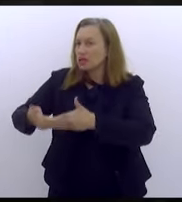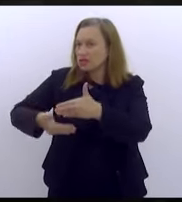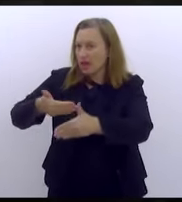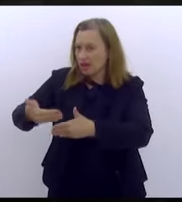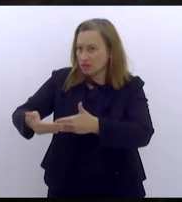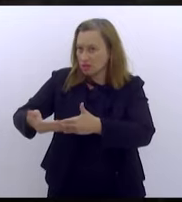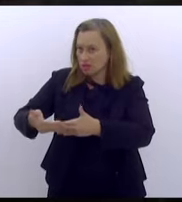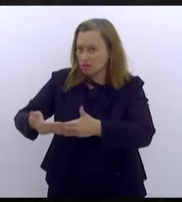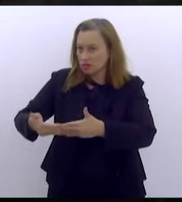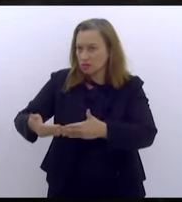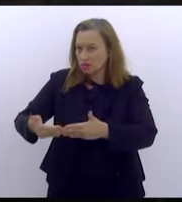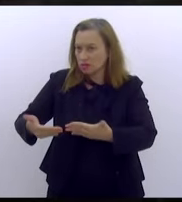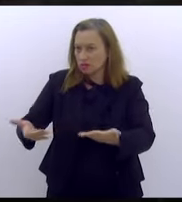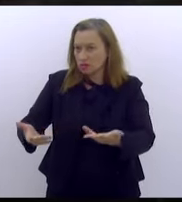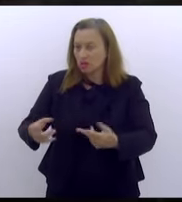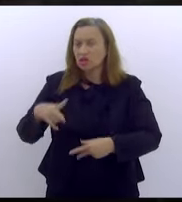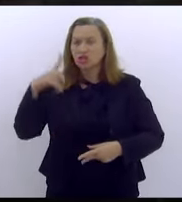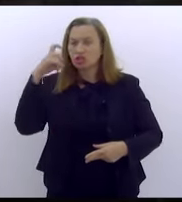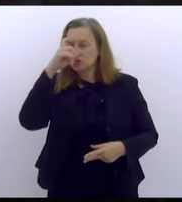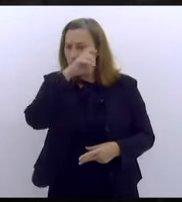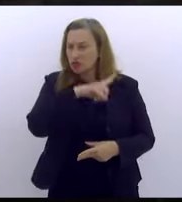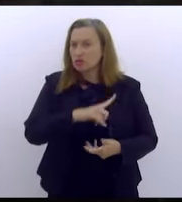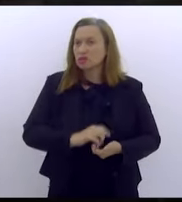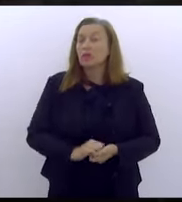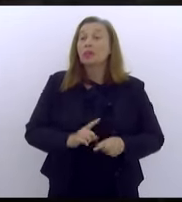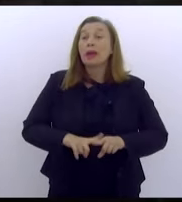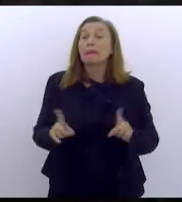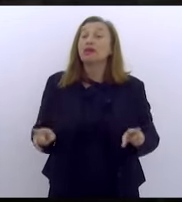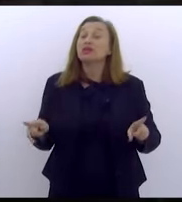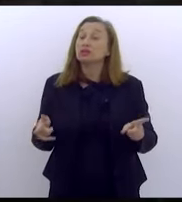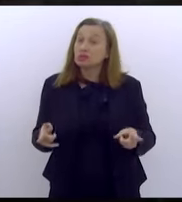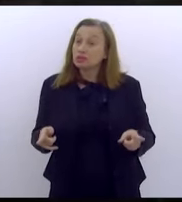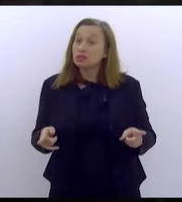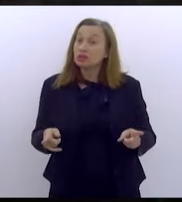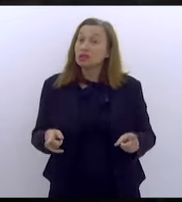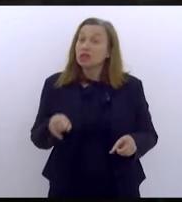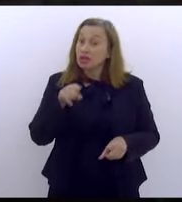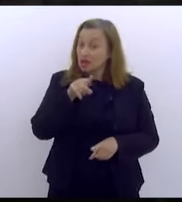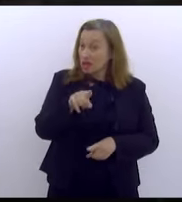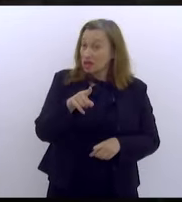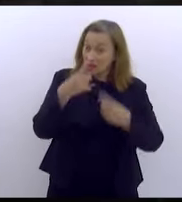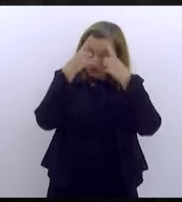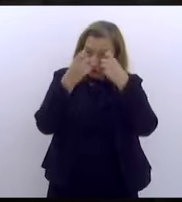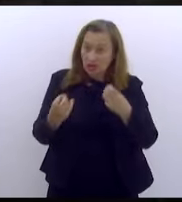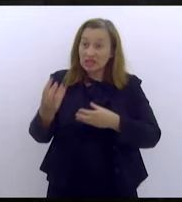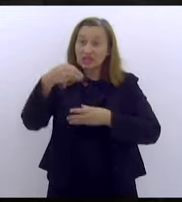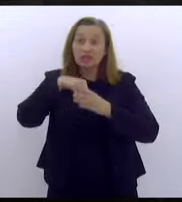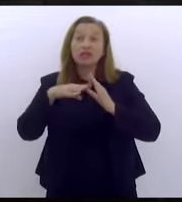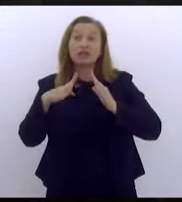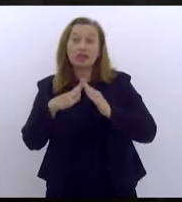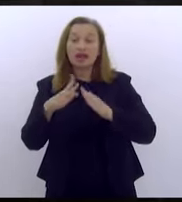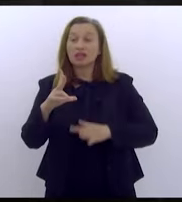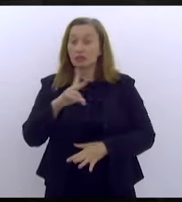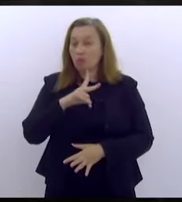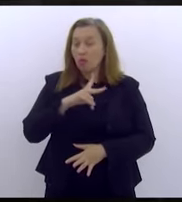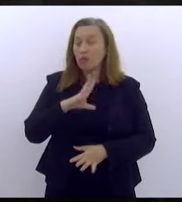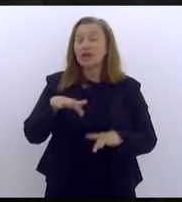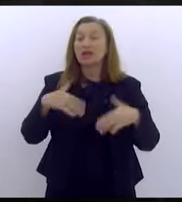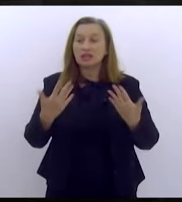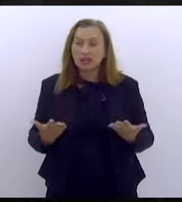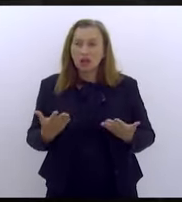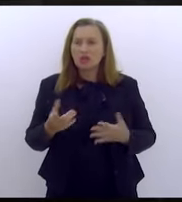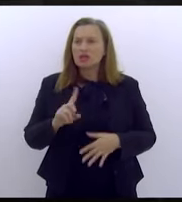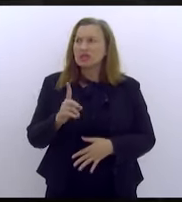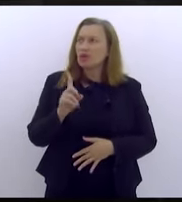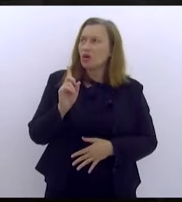extremamente aviltante à sua dignidade humana, mas que essa violência é praticada dentro da própria casa. E aí, se não é